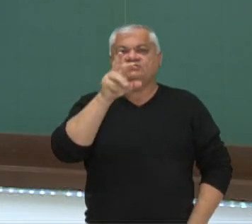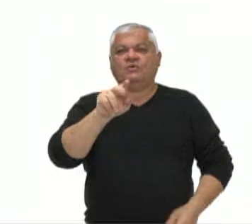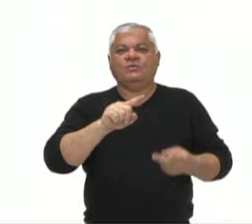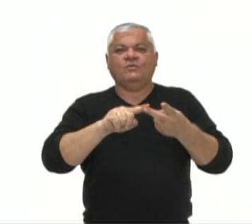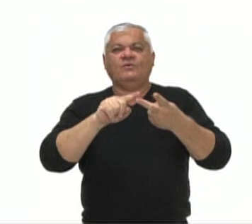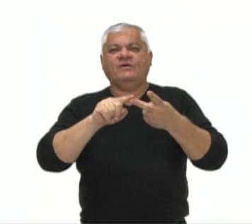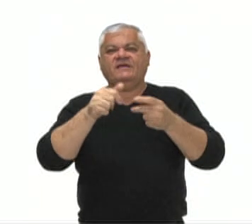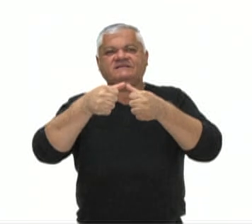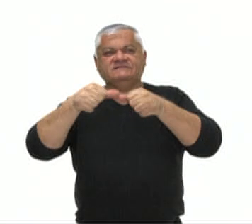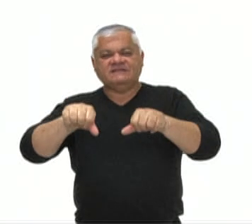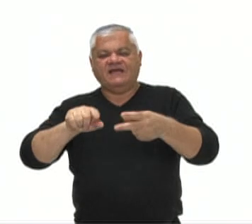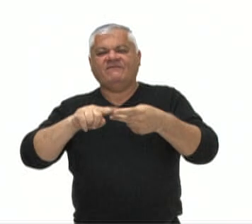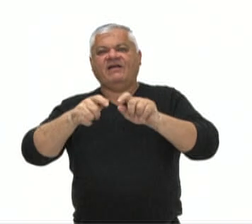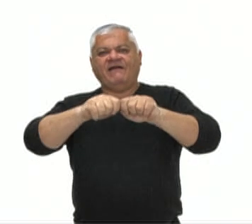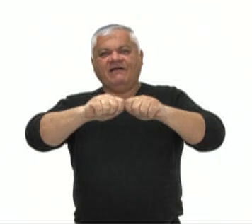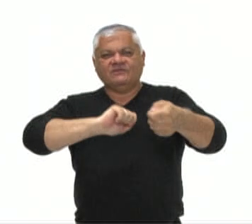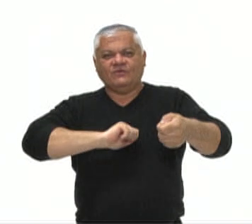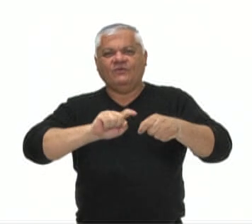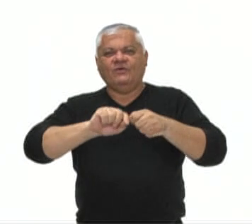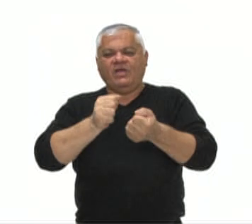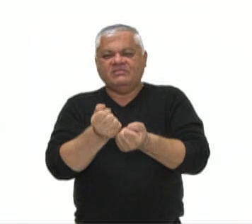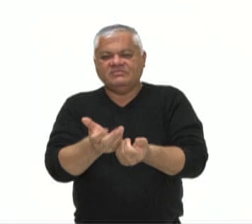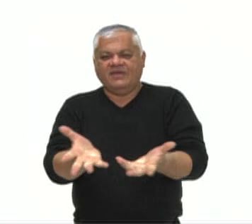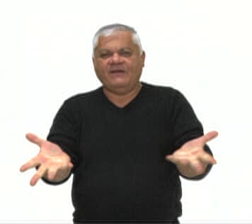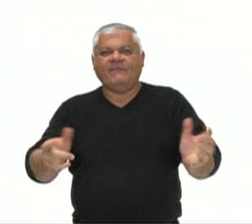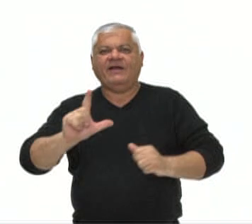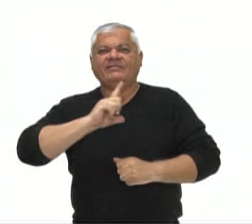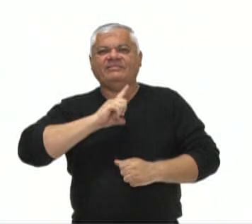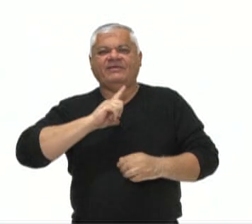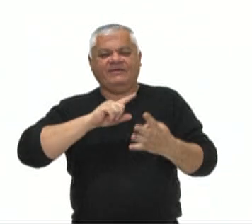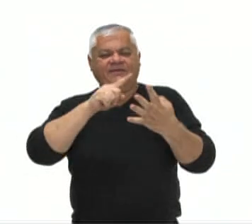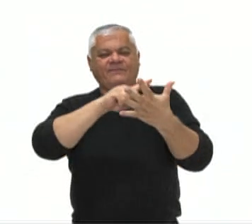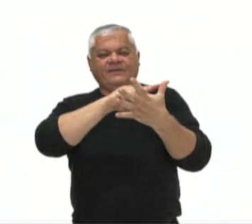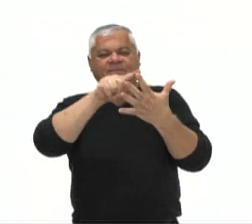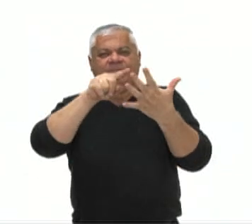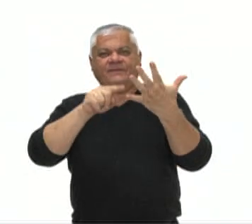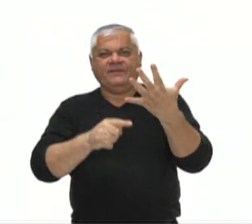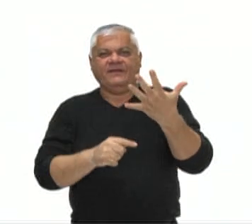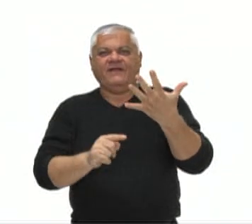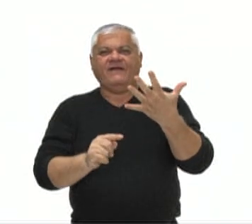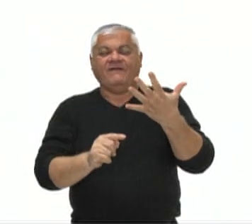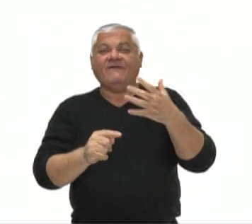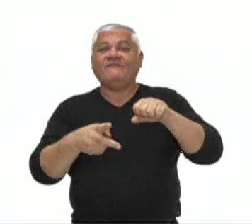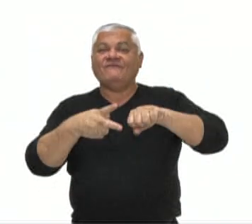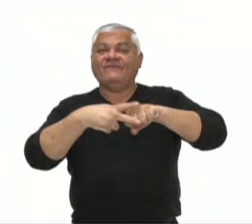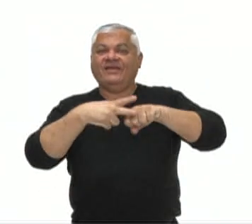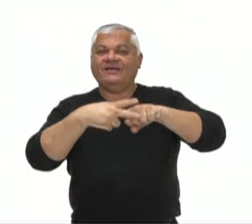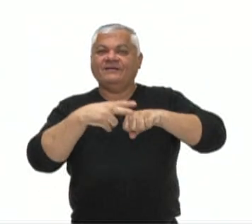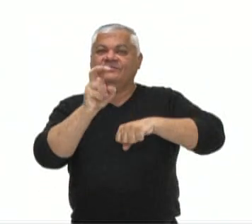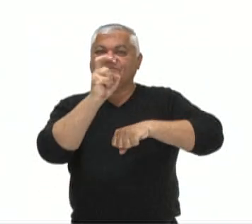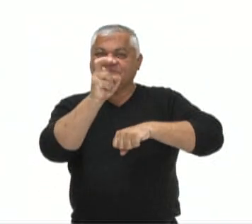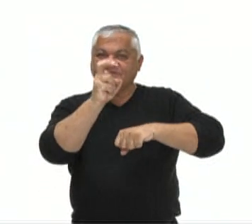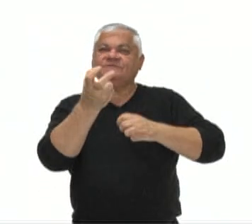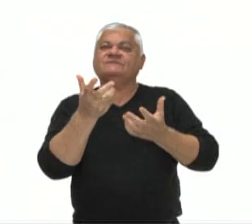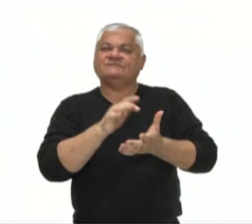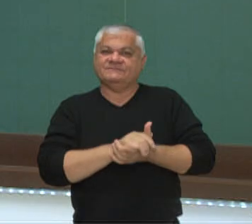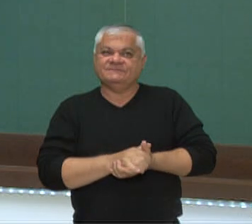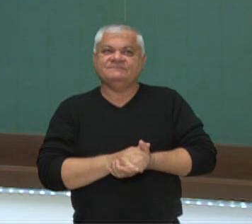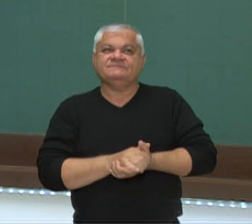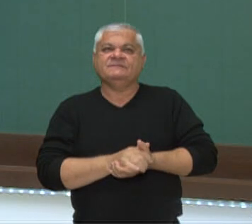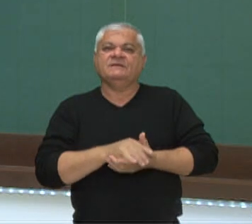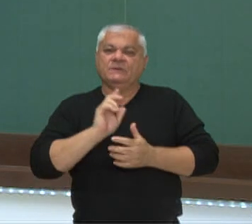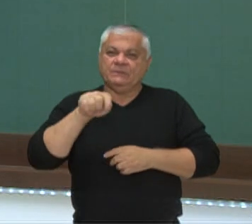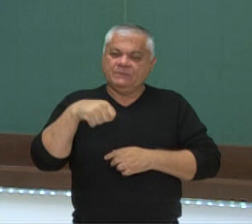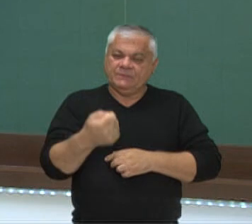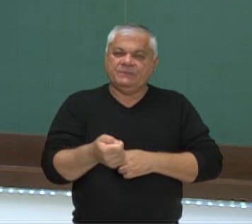o rasgaram, o derramou e o tem. 5 verbos, 5 orações compondo esse período. Então